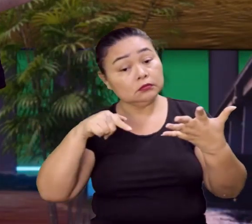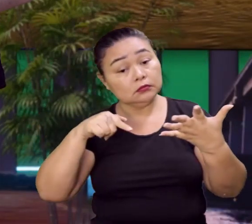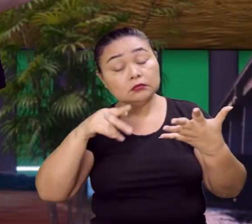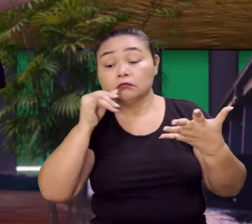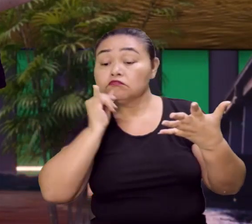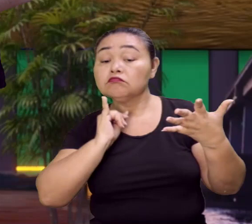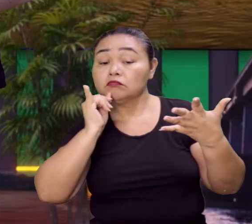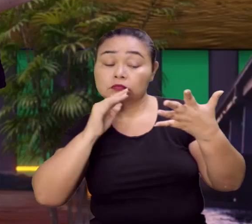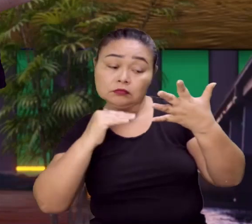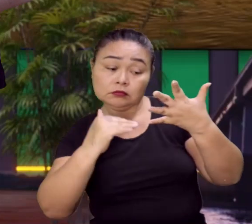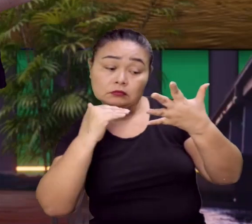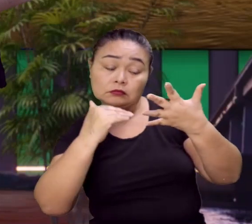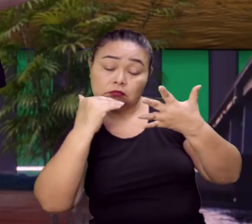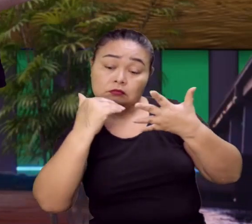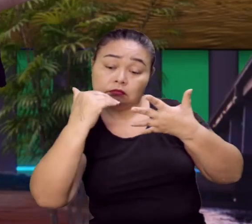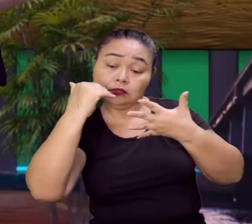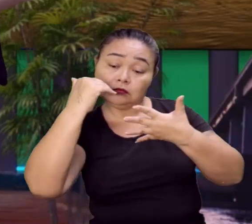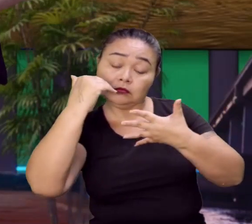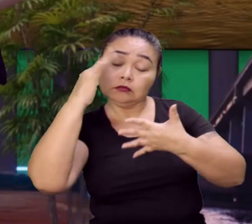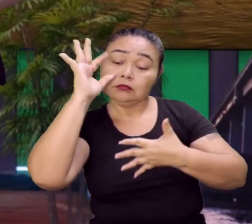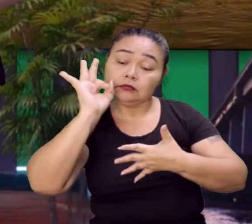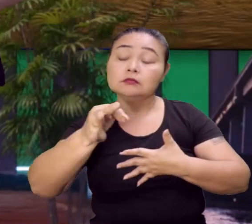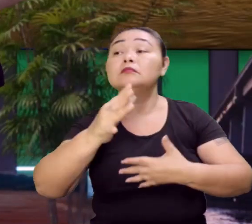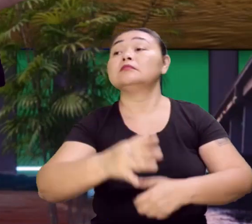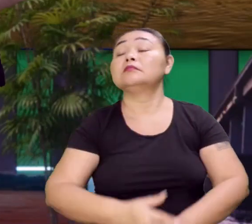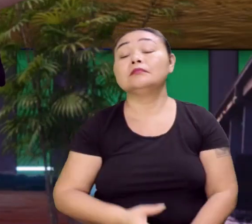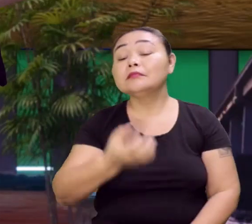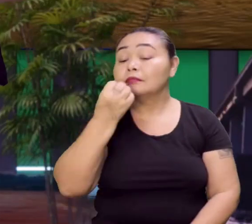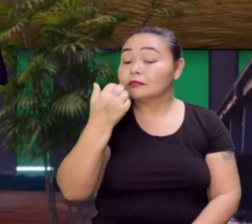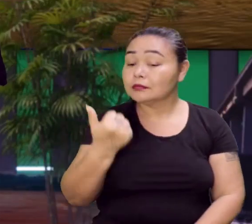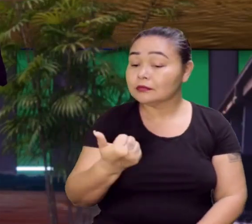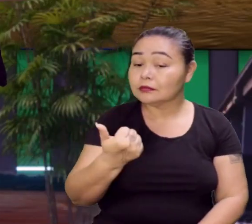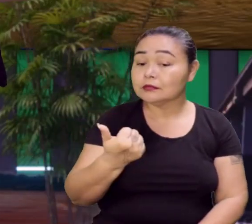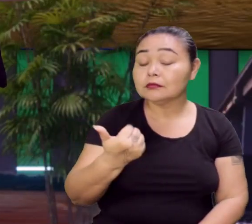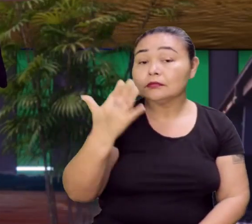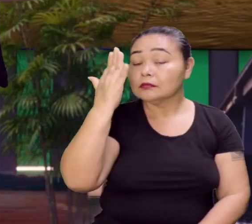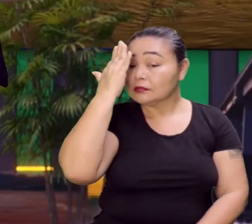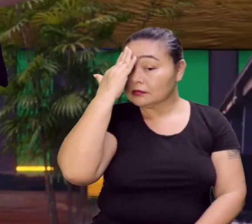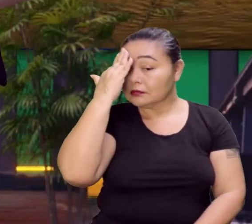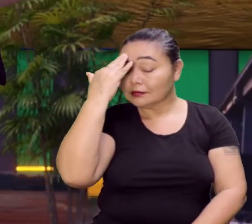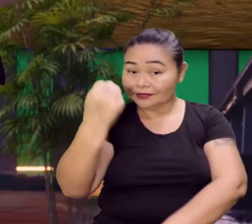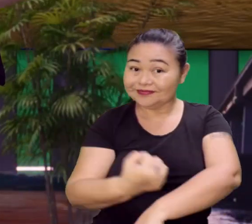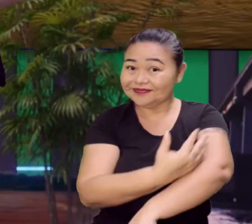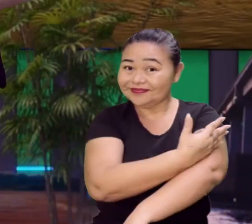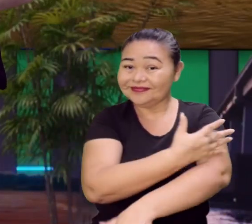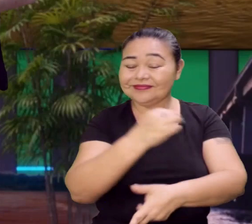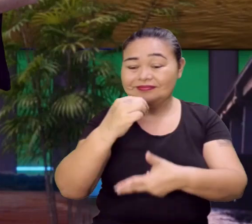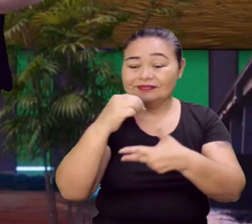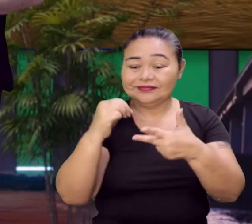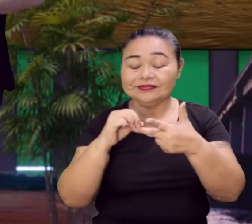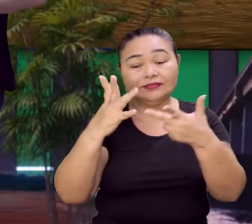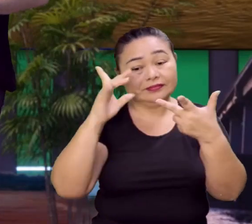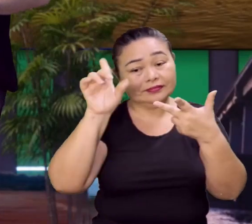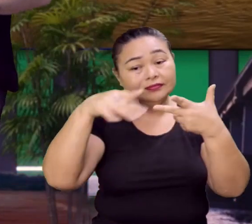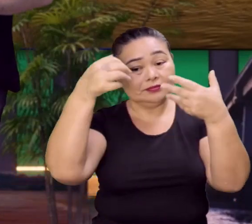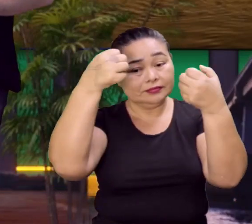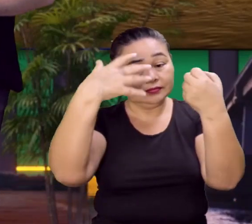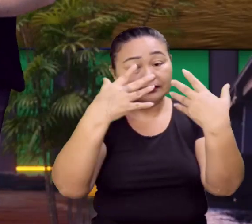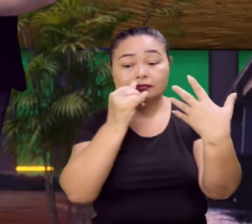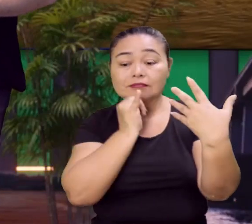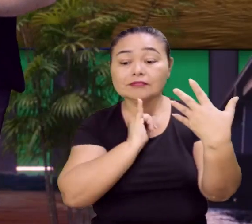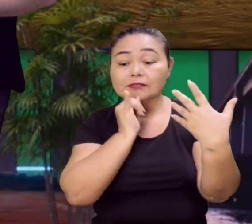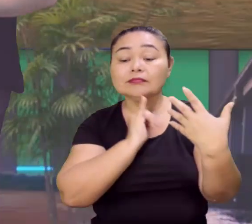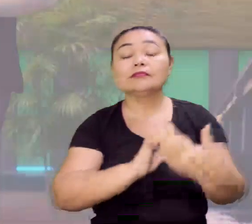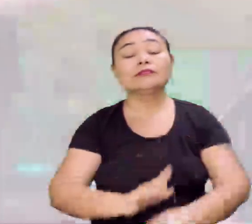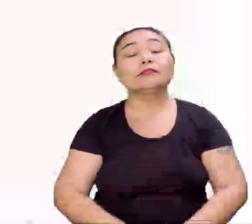São exemplos de hierarquias. Exatamente. Muito bem. Então, isso daí você vai arrepiar no Enem, porque foi bem exemplificado.